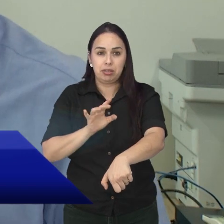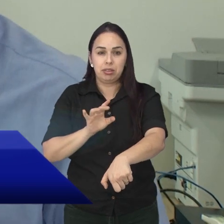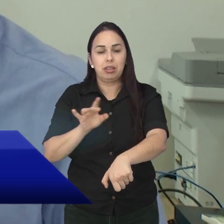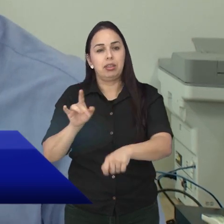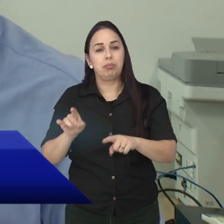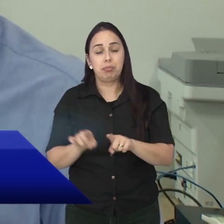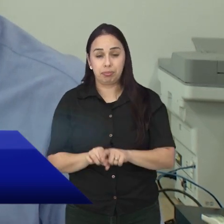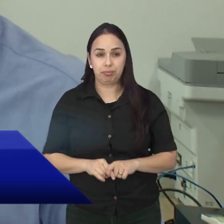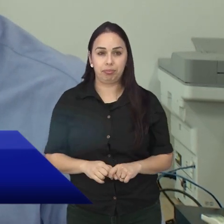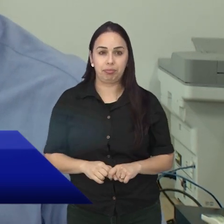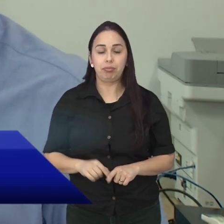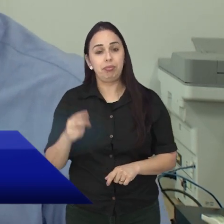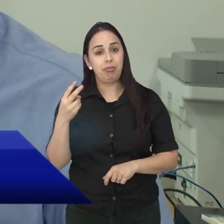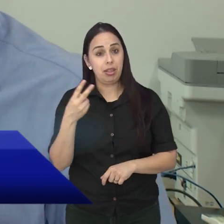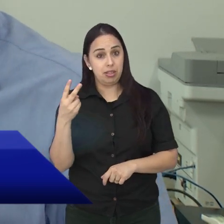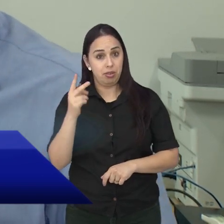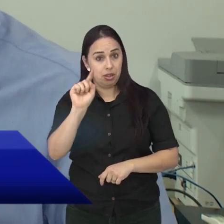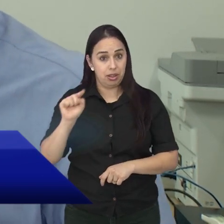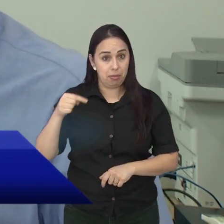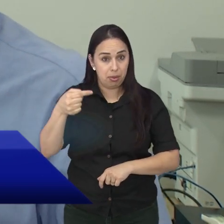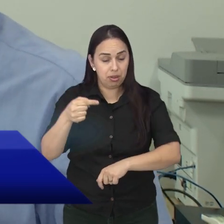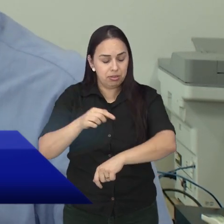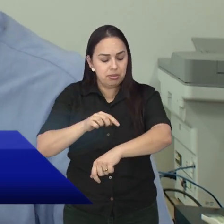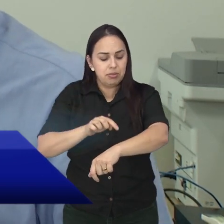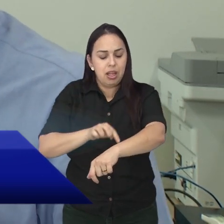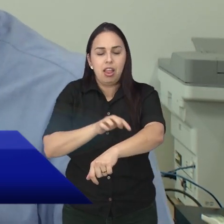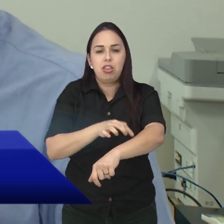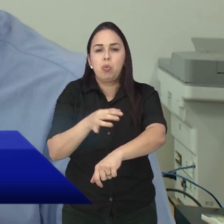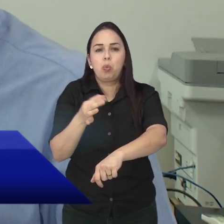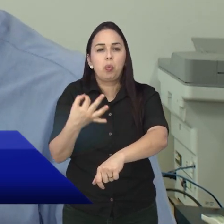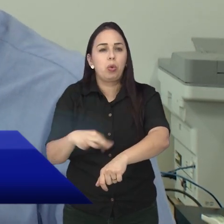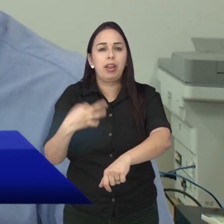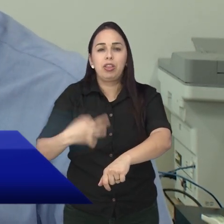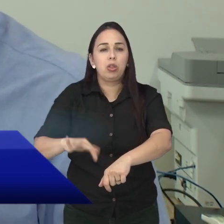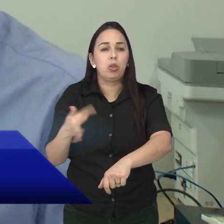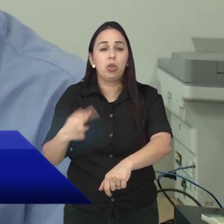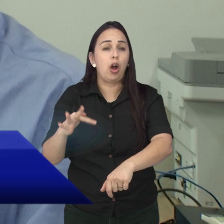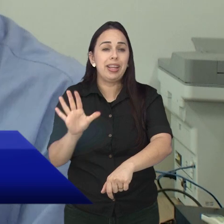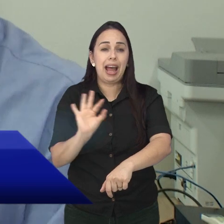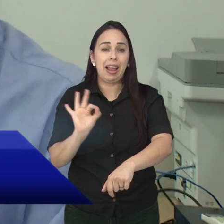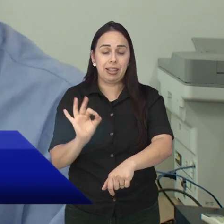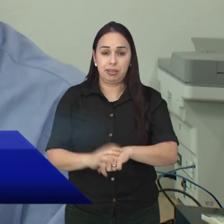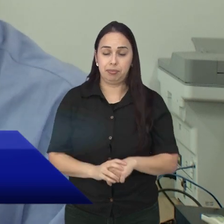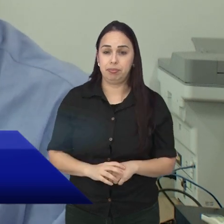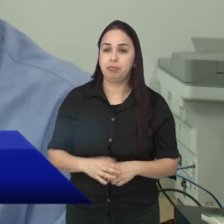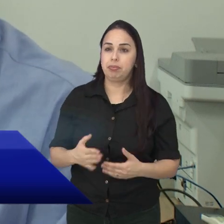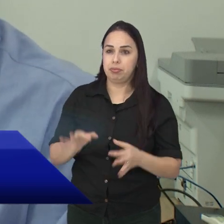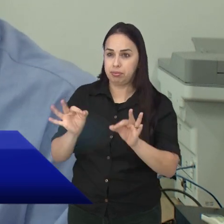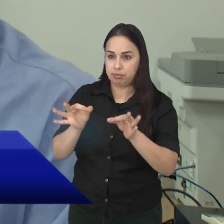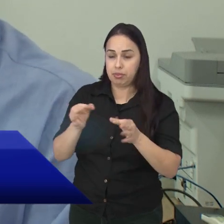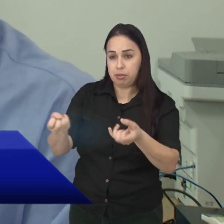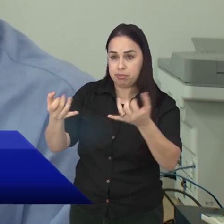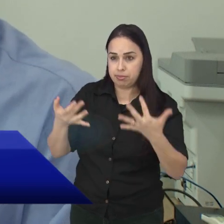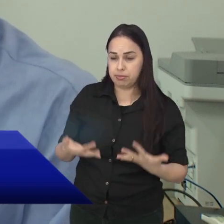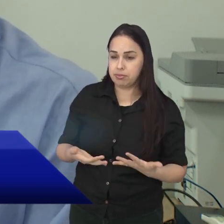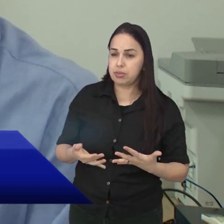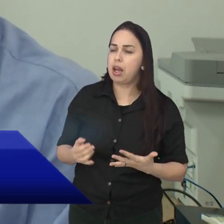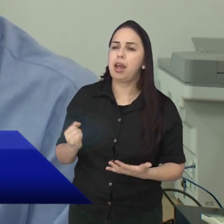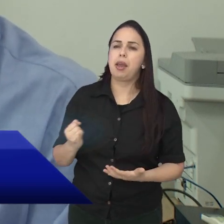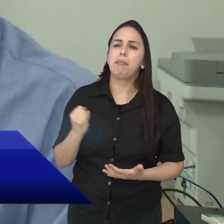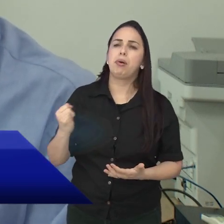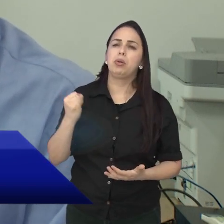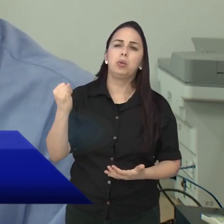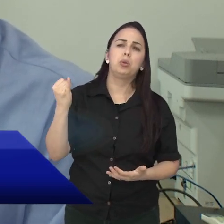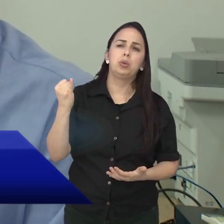perdida é a sensibilidade térmica. Secundariamente, vai se perdendo a sensibilidade dolorosa e tátil. Perfeito. E, doutor, conta pra gente,